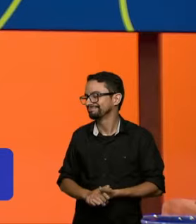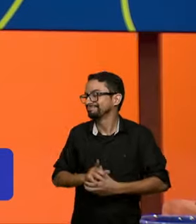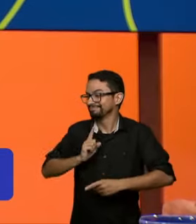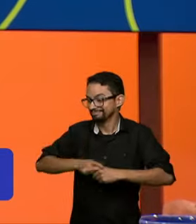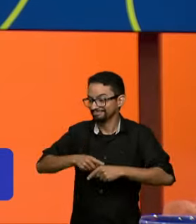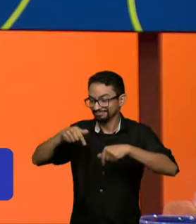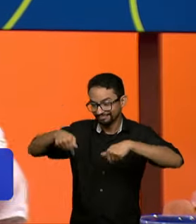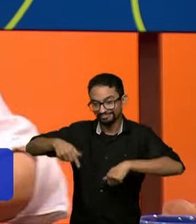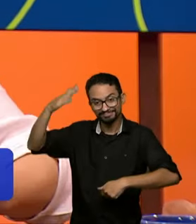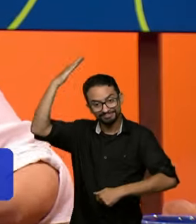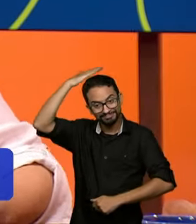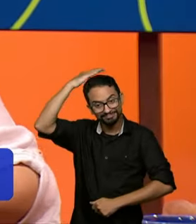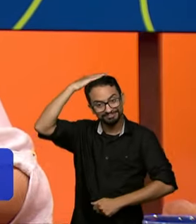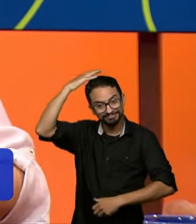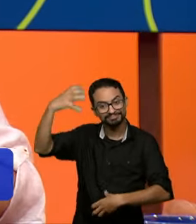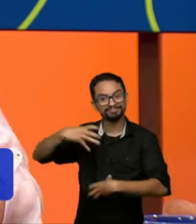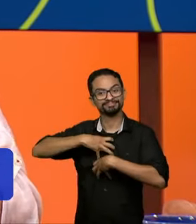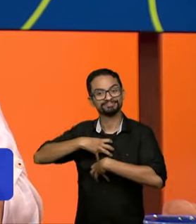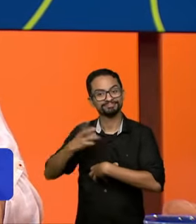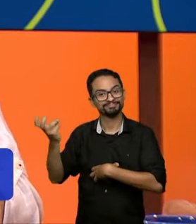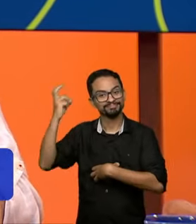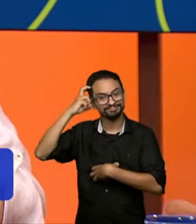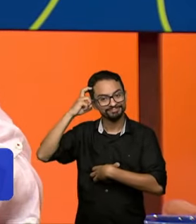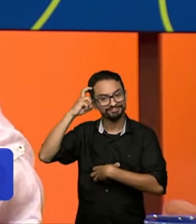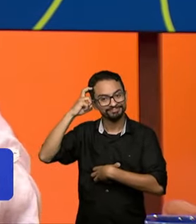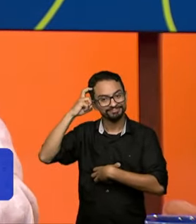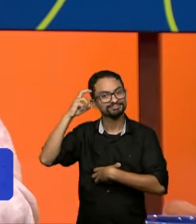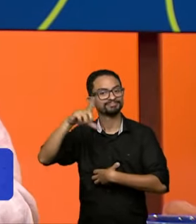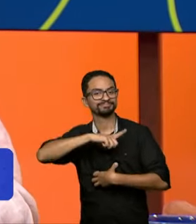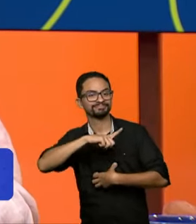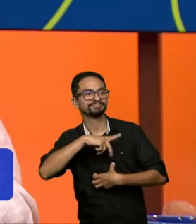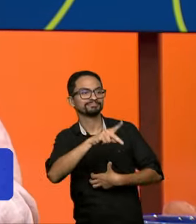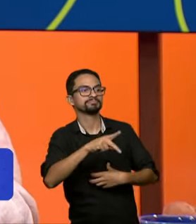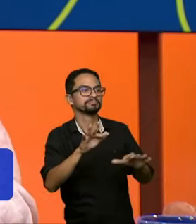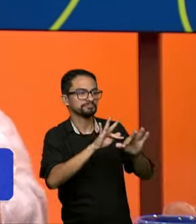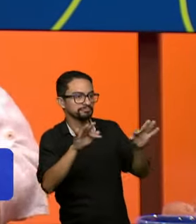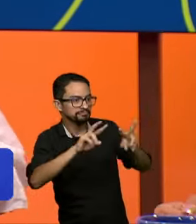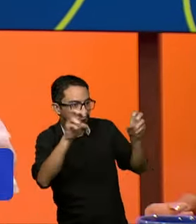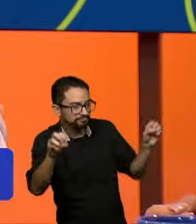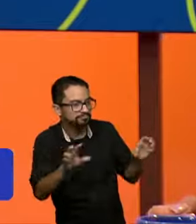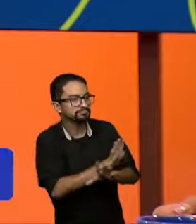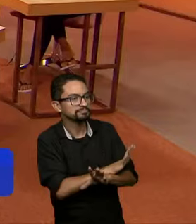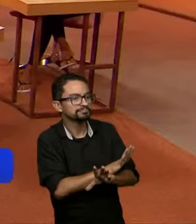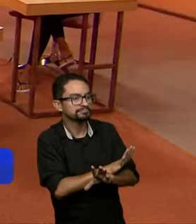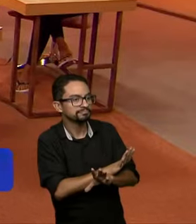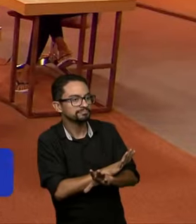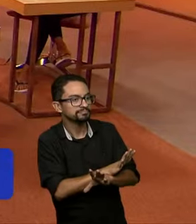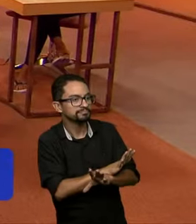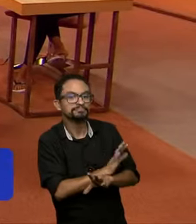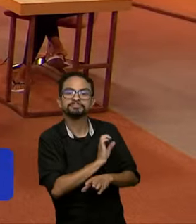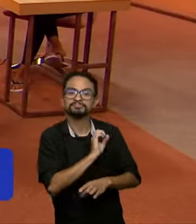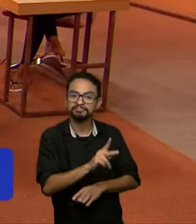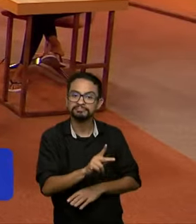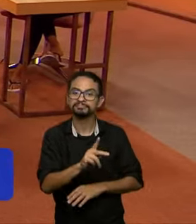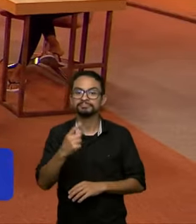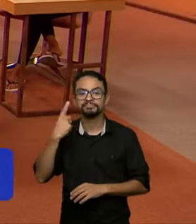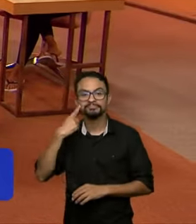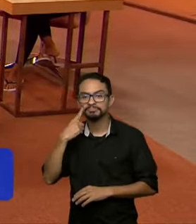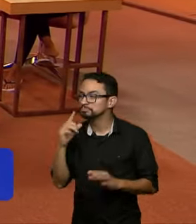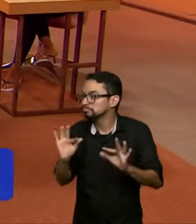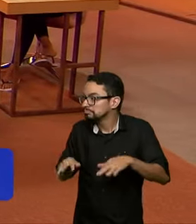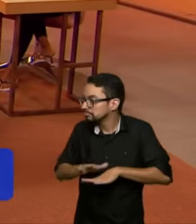aqui no Paraná, quando a gente fala daí, quer dizer que a frase acabou daí. Acabou, ponto. É um ponto. É um ponto. É